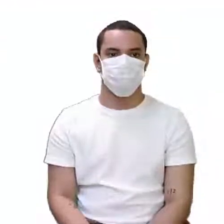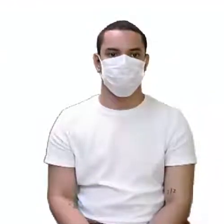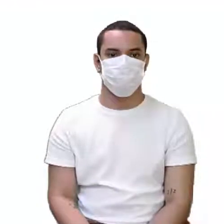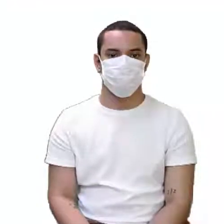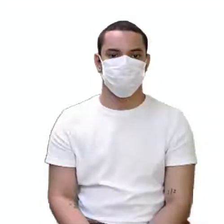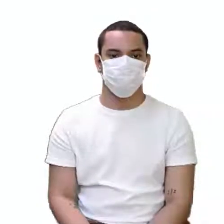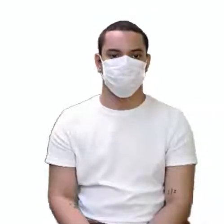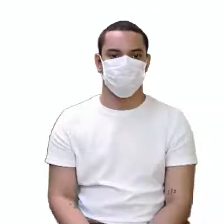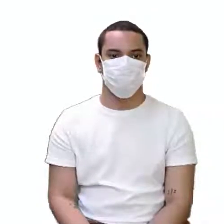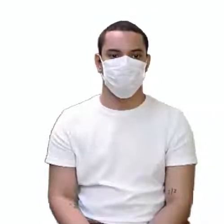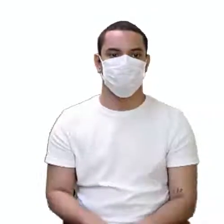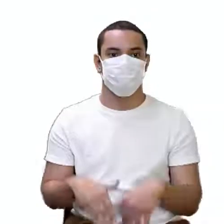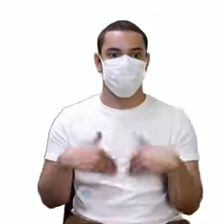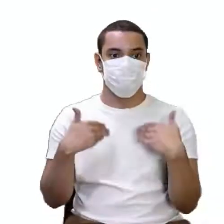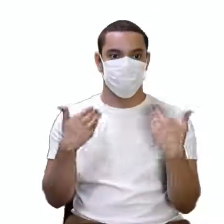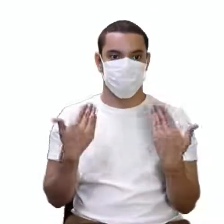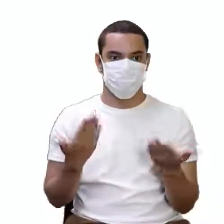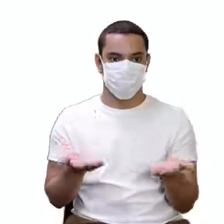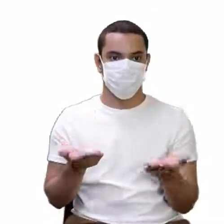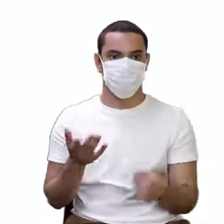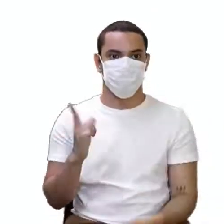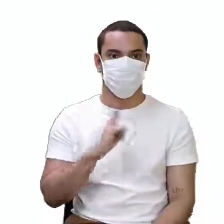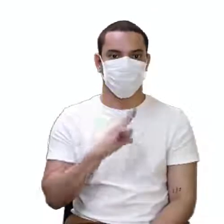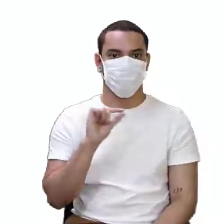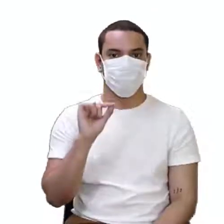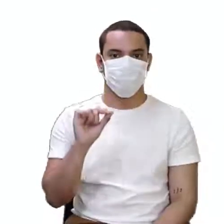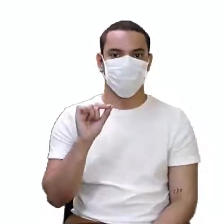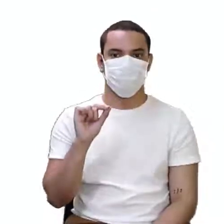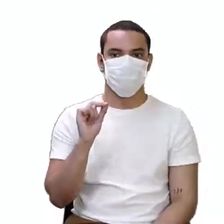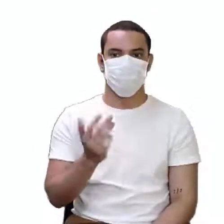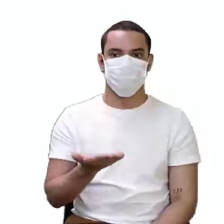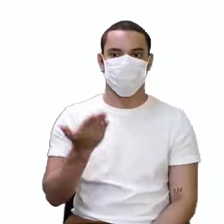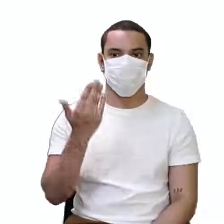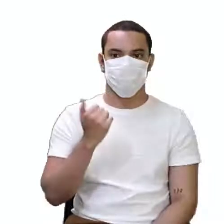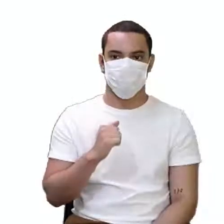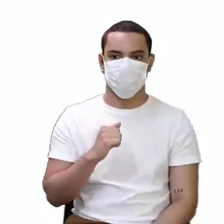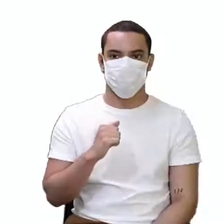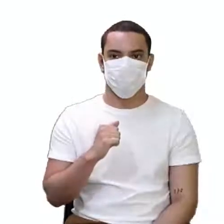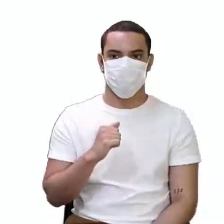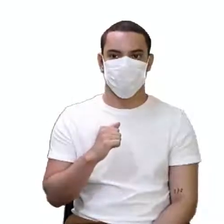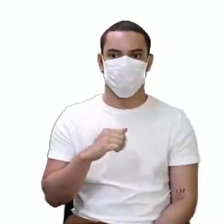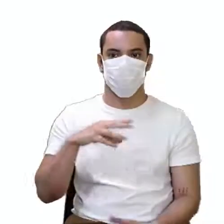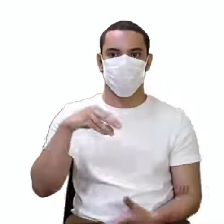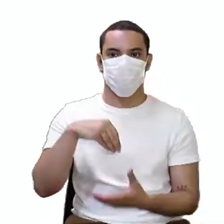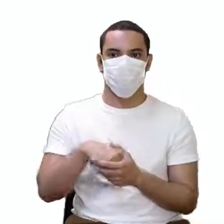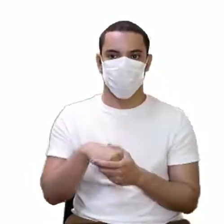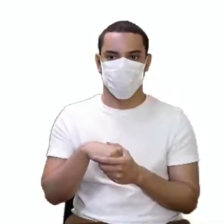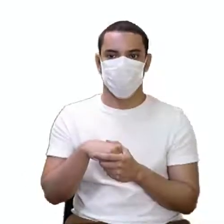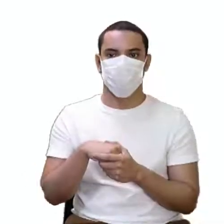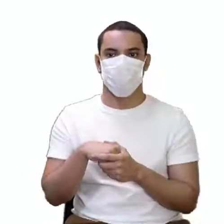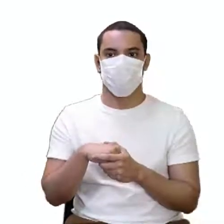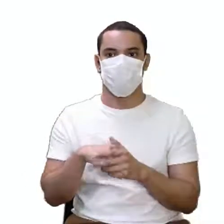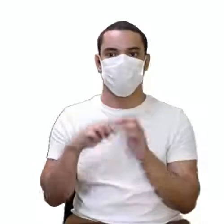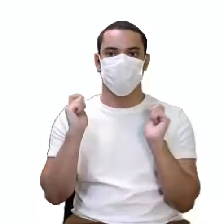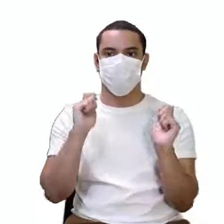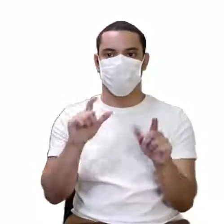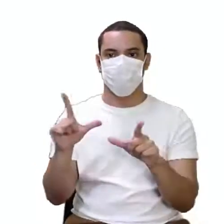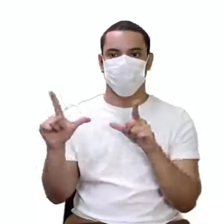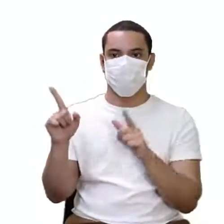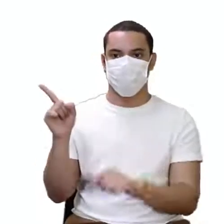Joga lá. Então, olha aqui, a gente está trazendo, né? Traz para você nesse